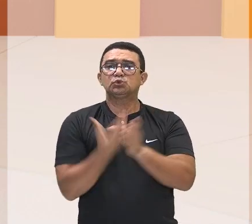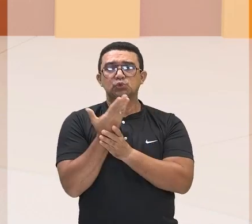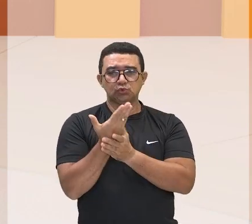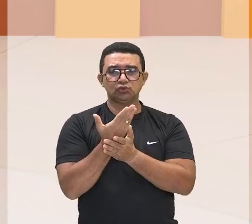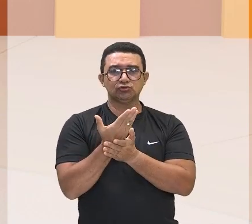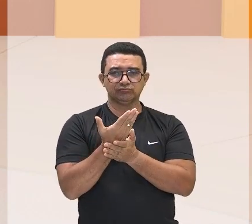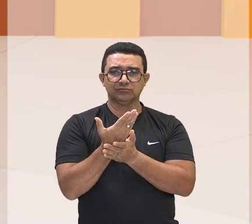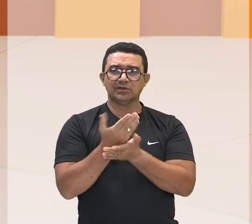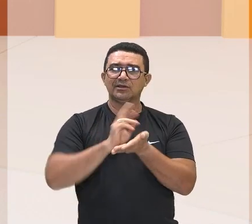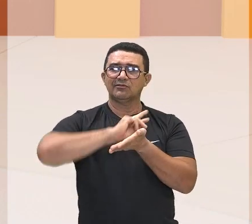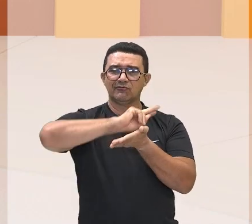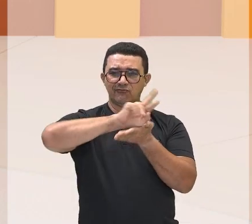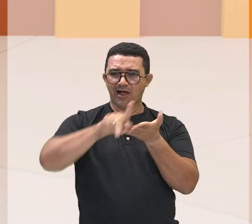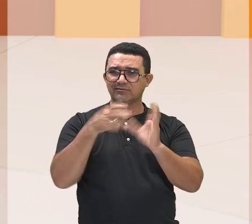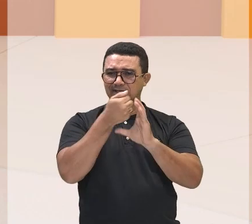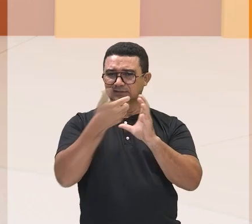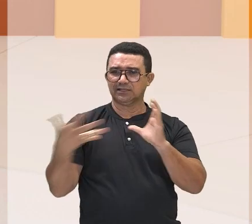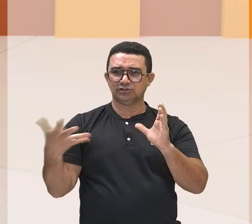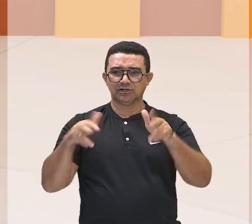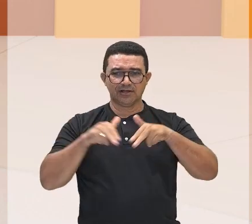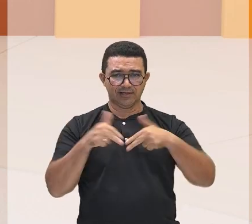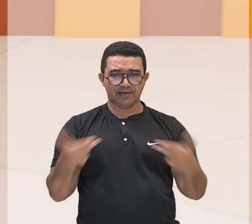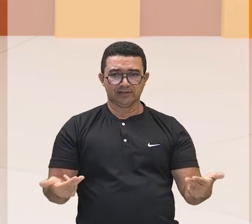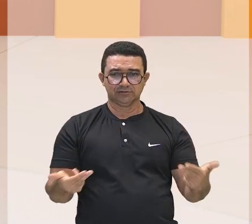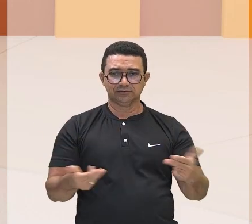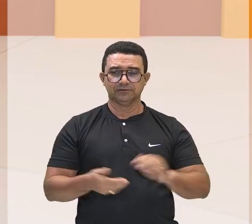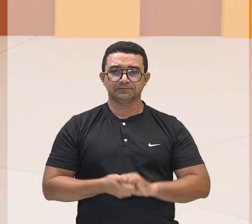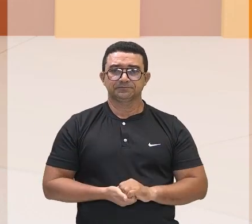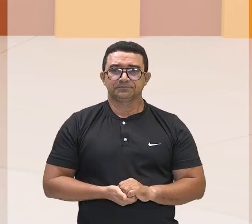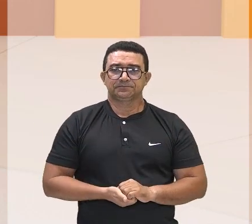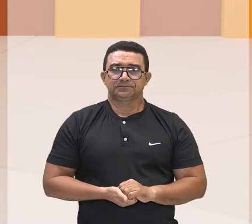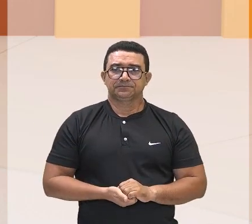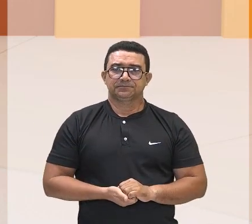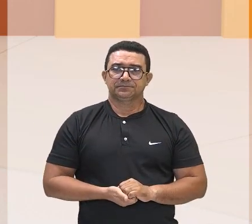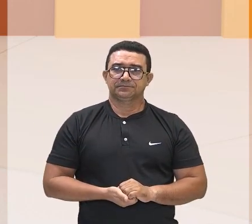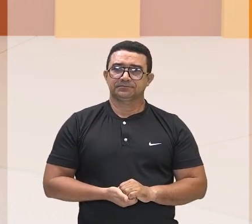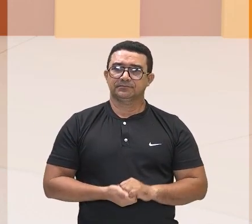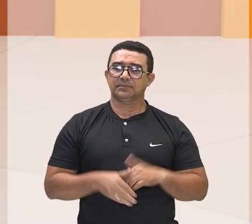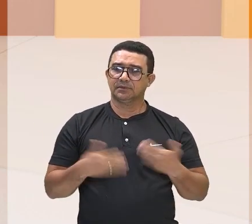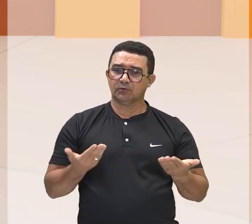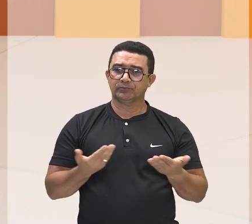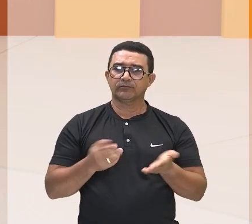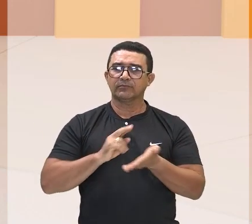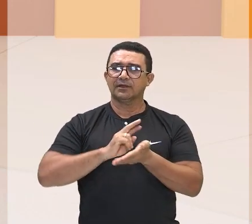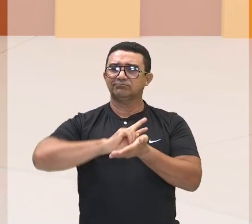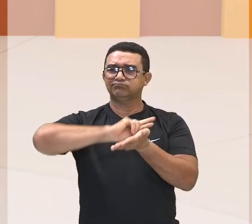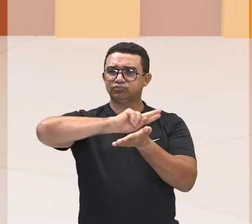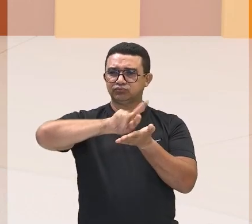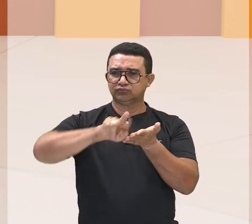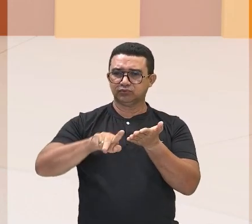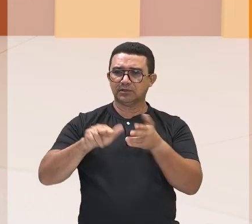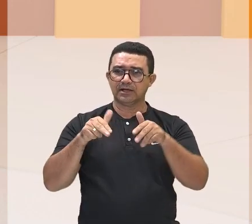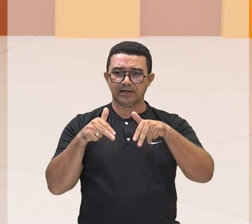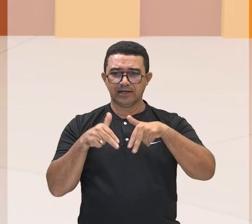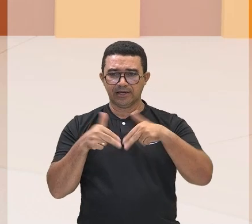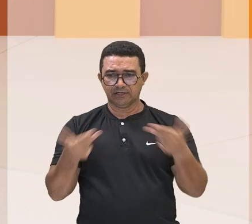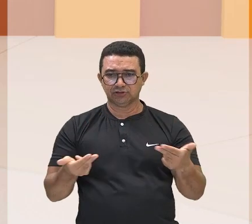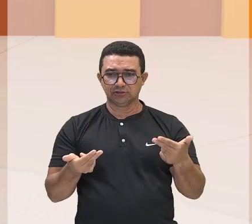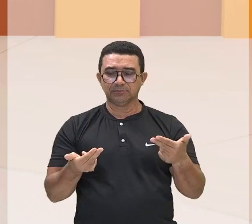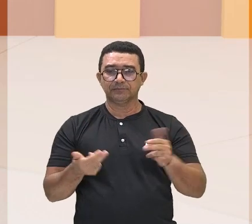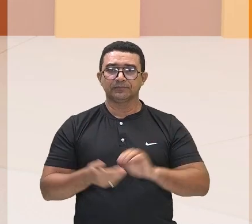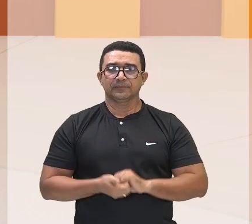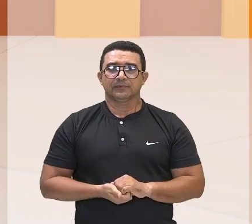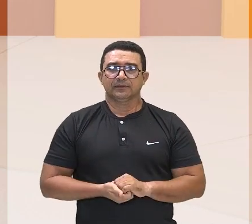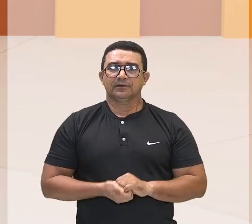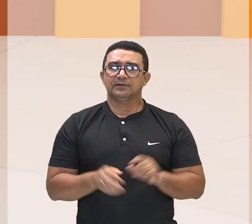diversas partes étnicas, ok? Agora, além disso, a diversidade étnica vai reconhecer aí